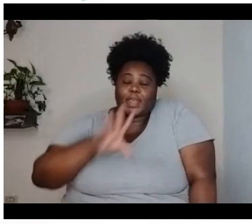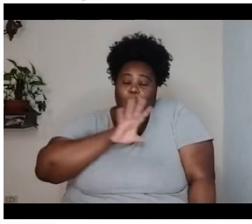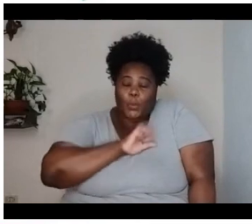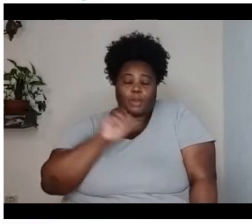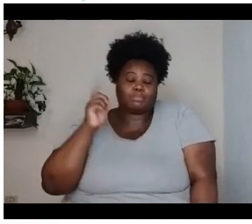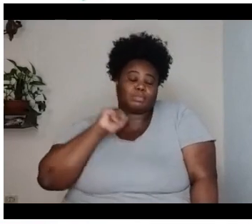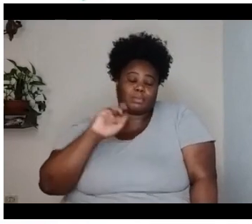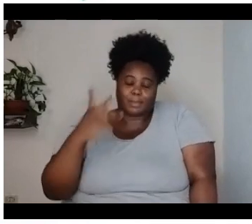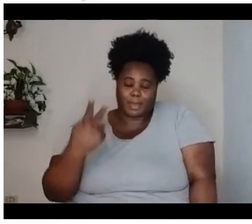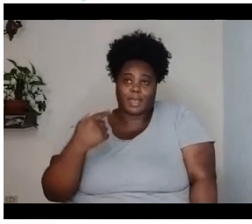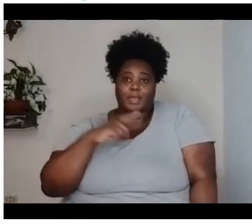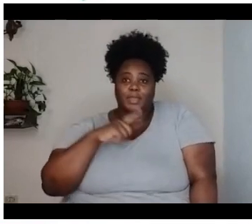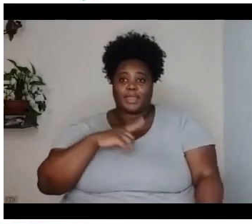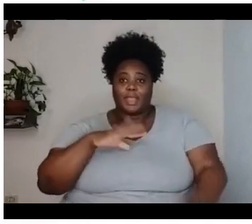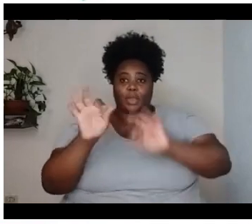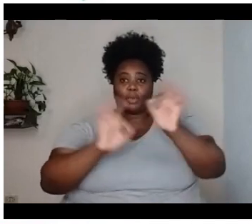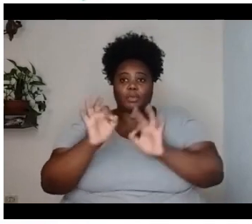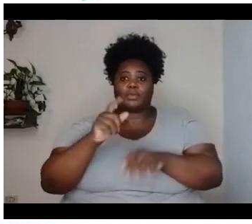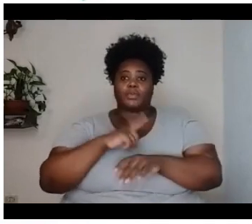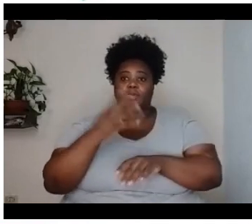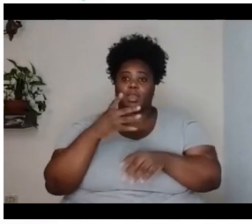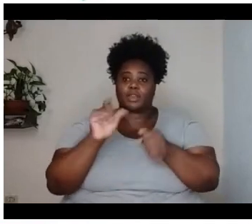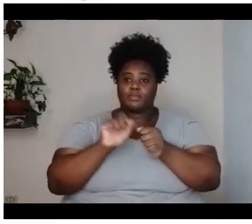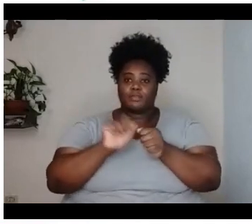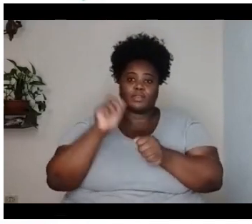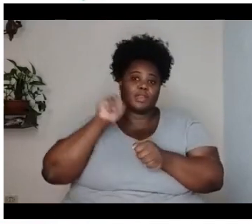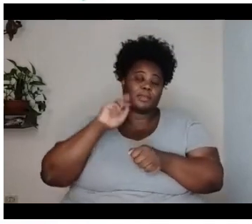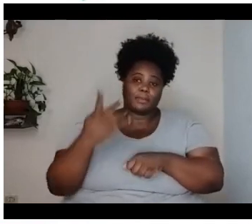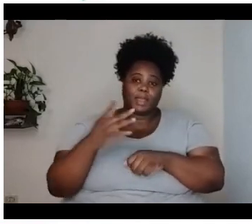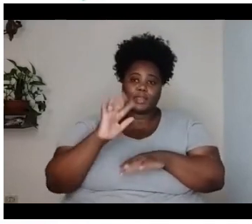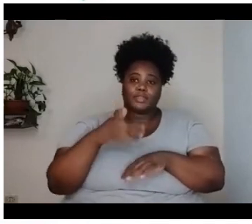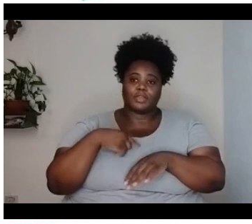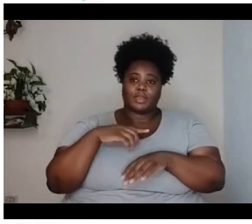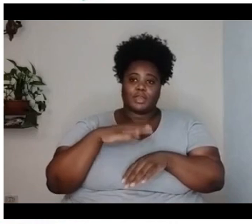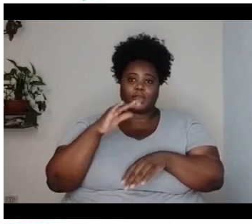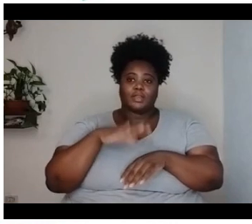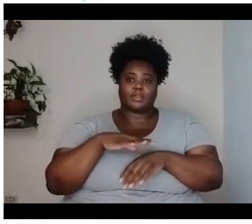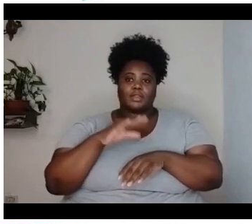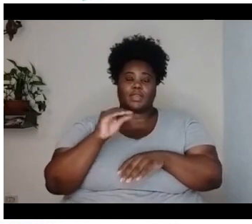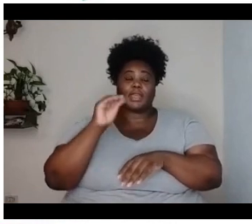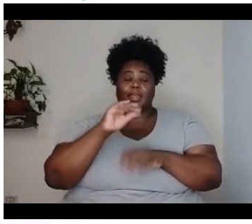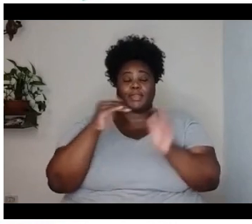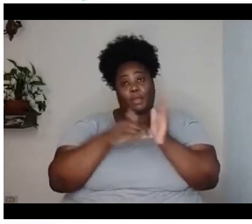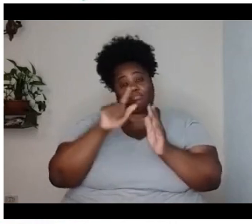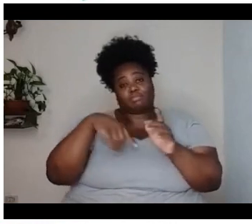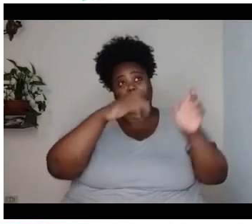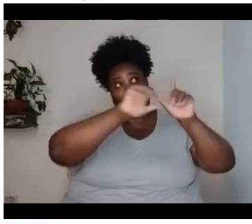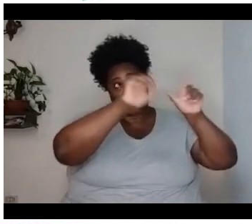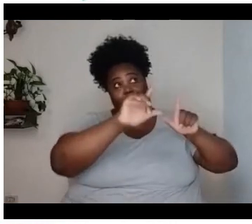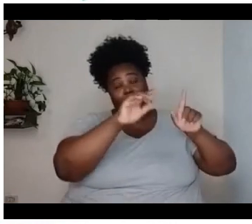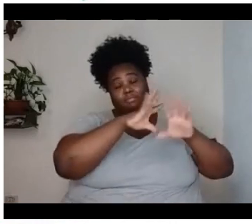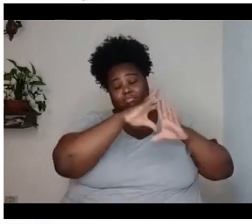tenho um projeto que eu quero fazer na cidade de BH, já que a última vez tiraram minhas fotos, né, daí. Agora eu